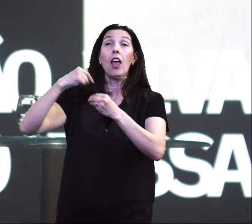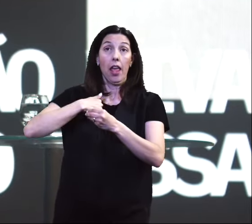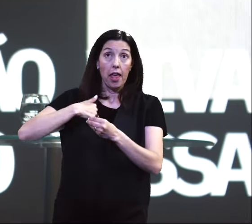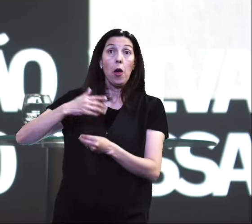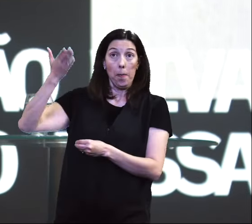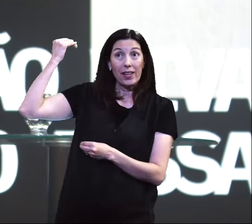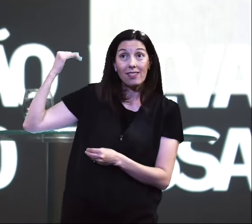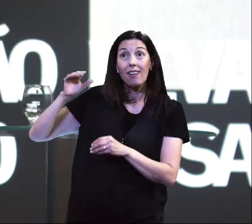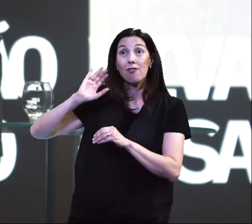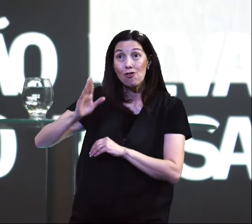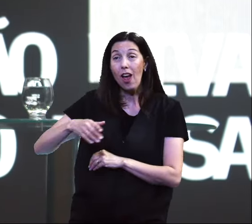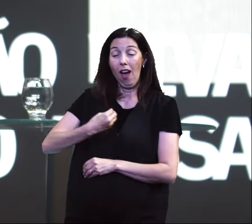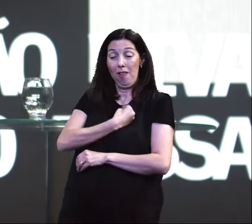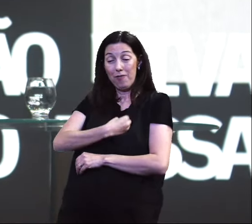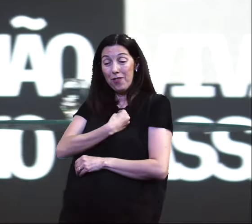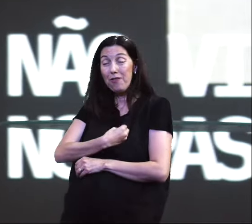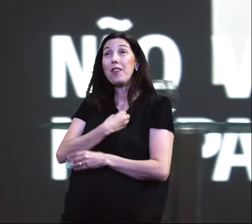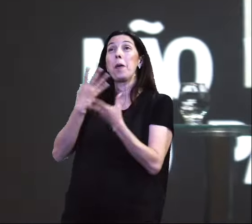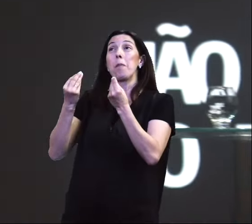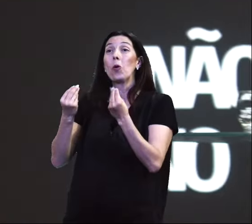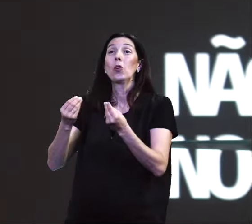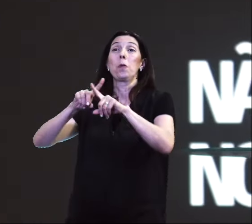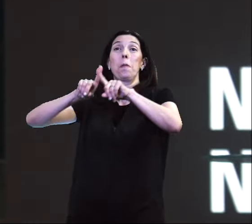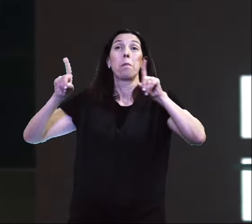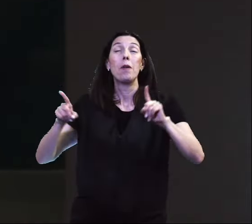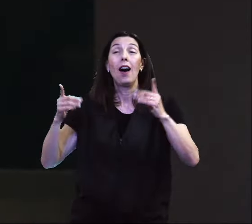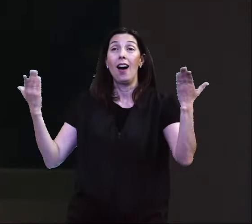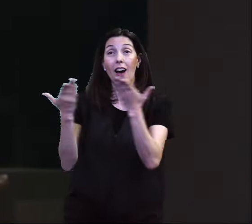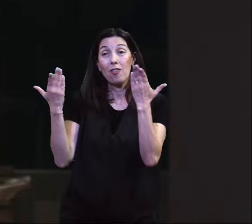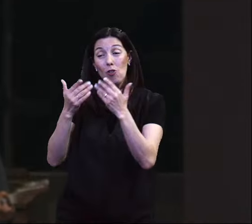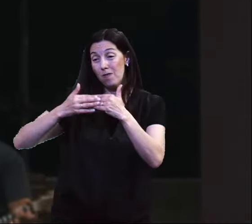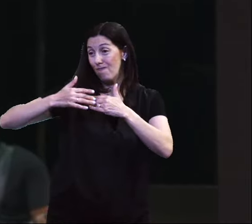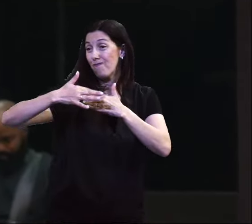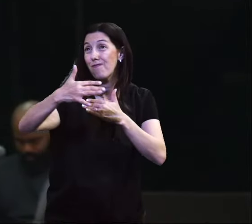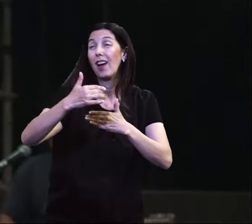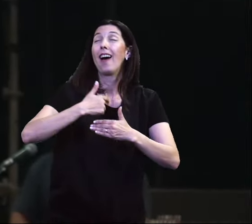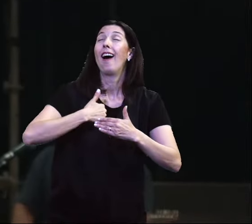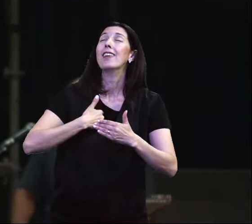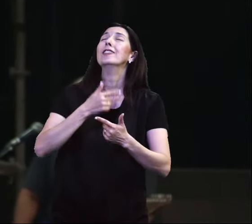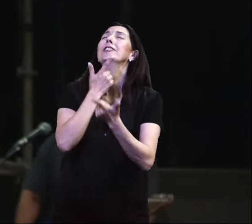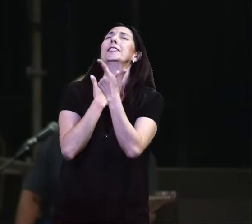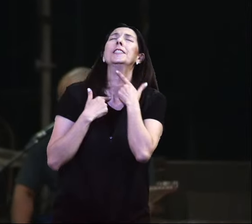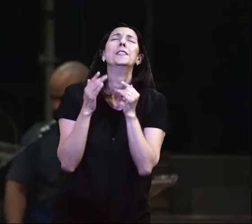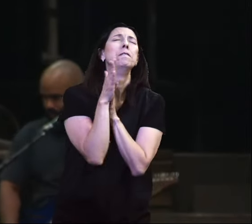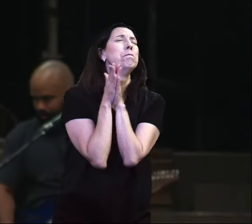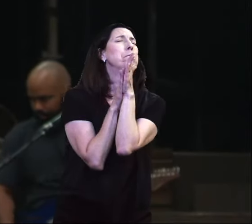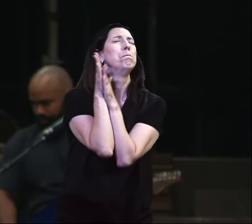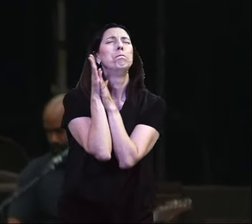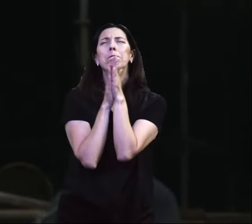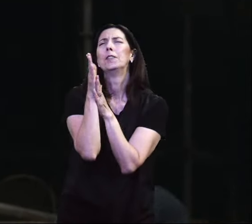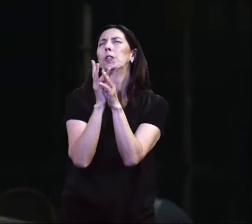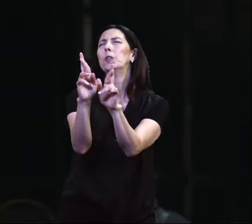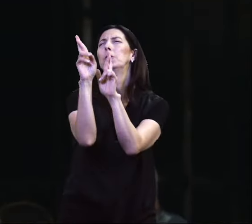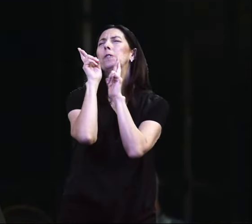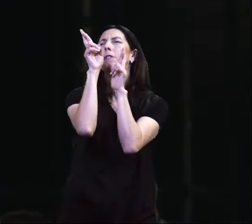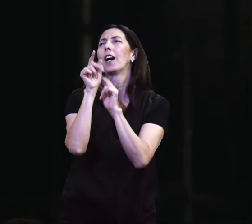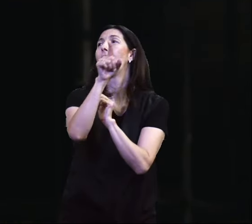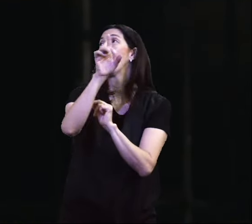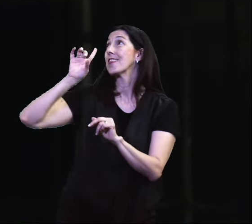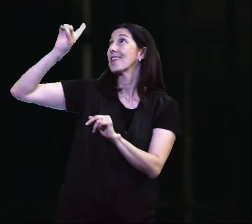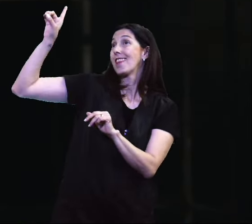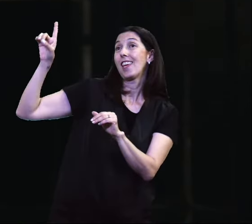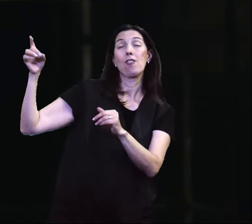e eu sou grato por isso, mas hoje eu vim dizer para vocês: olhem com expectativa o que Deus está